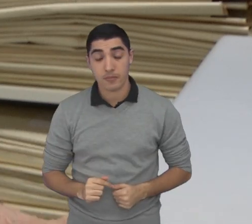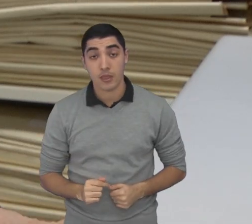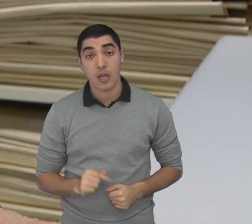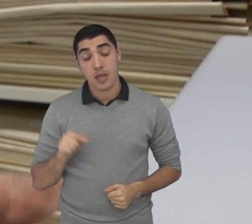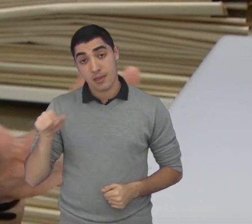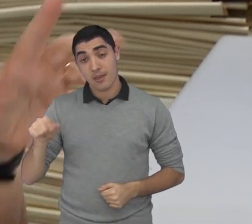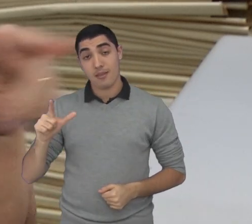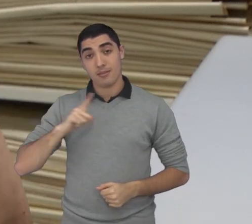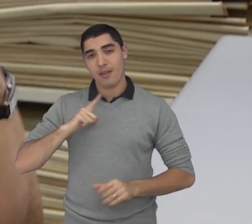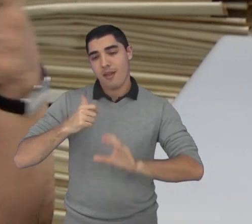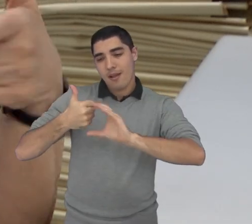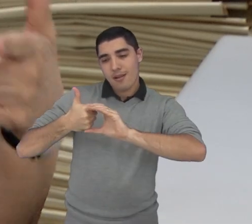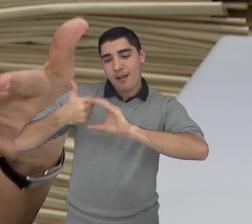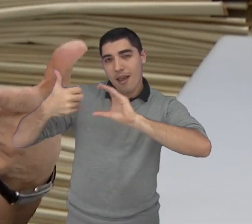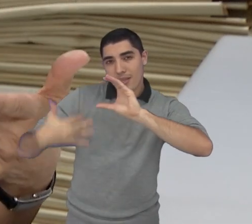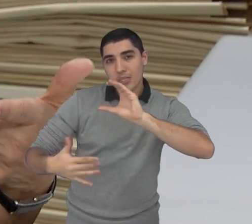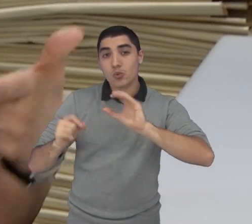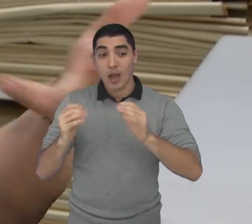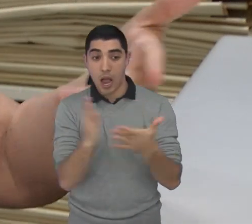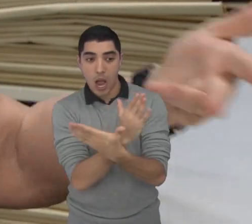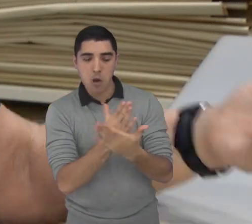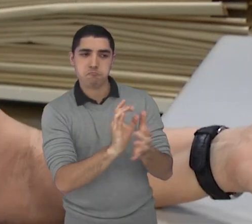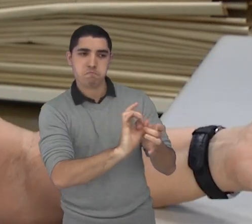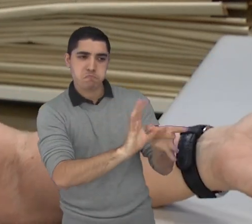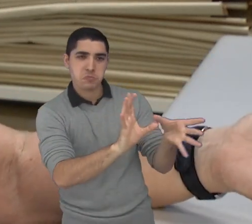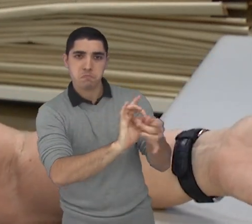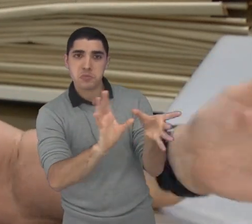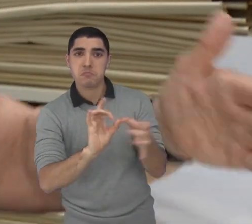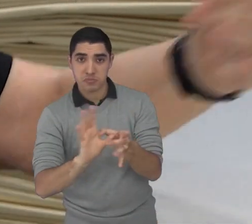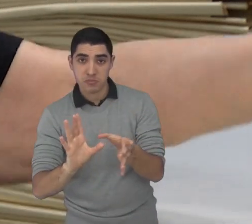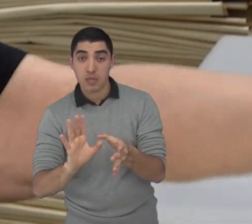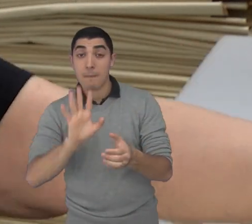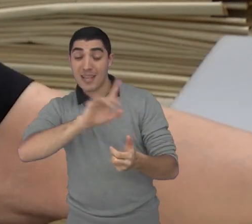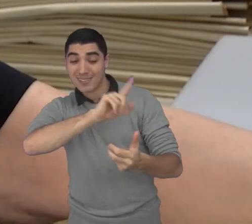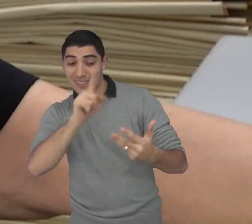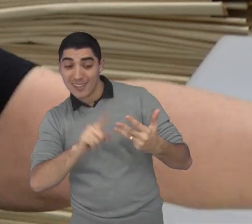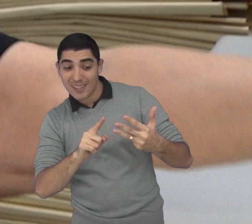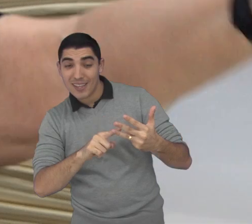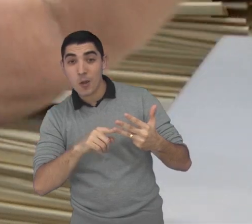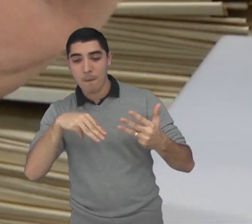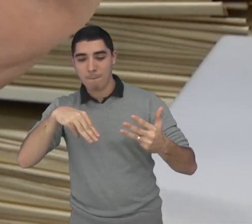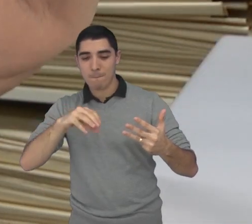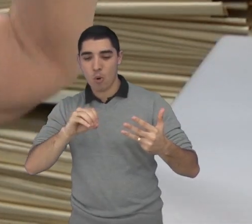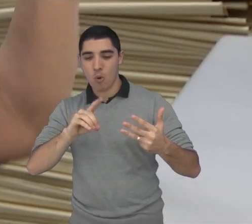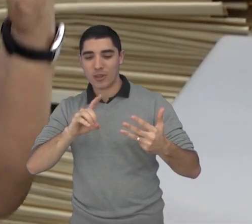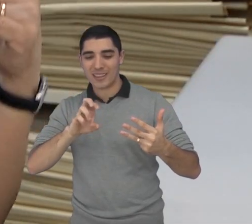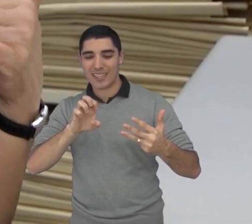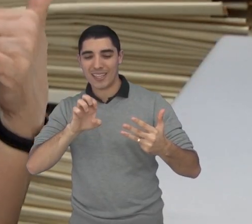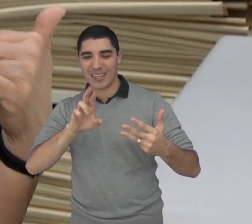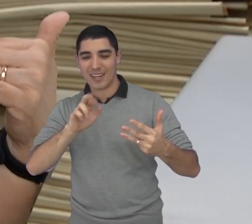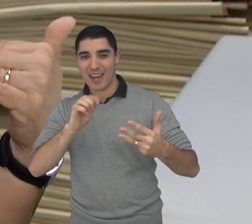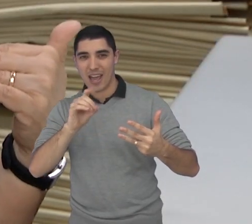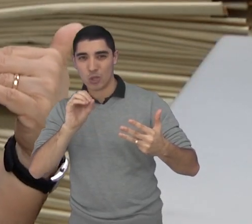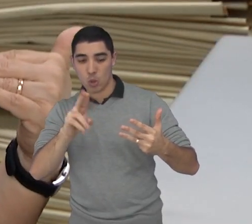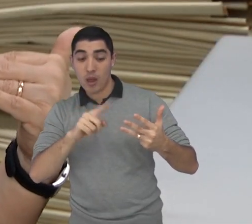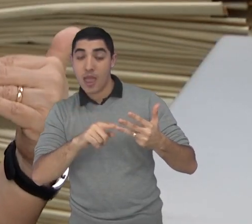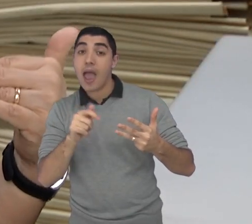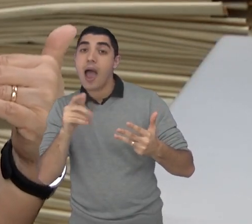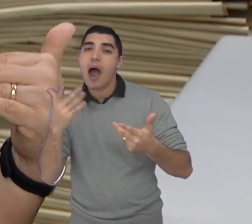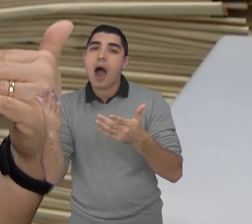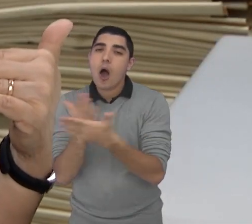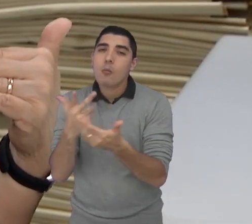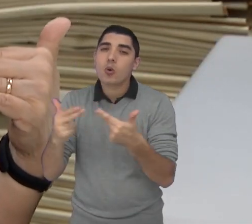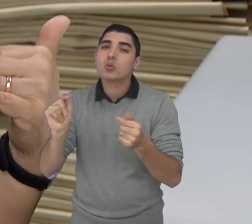além dos 3 poderes que são características liberais, trouxe esse 4º, que é um remanescente do